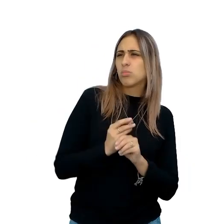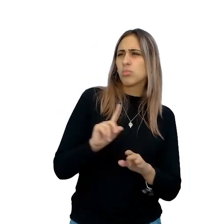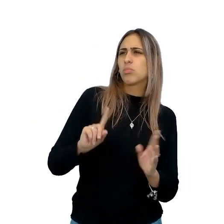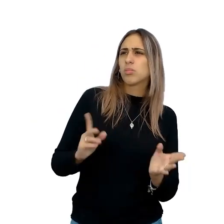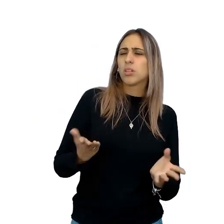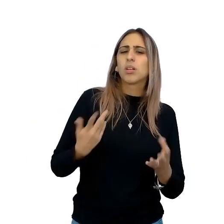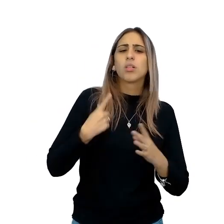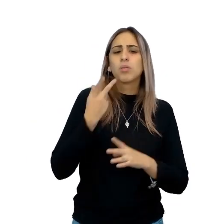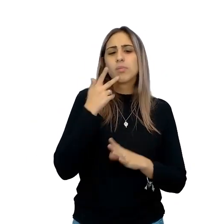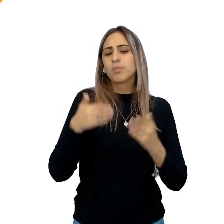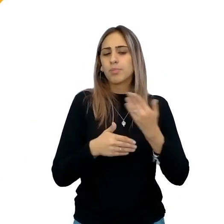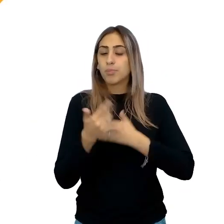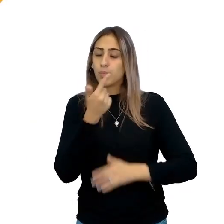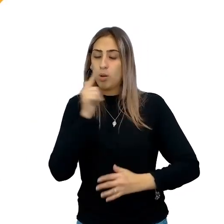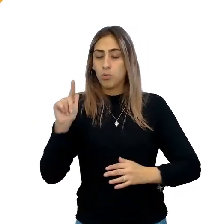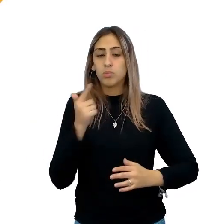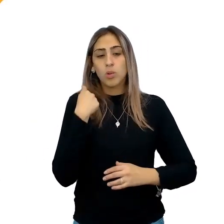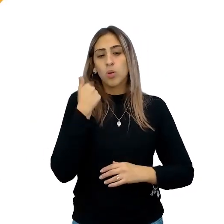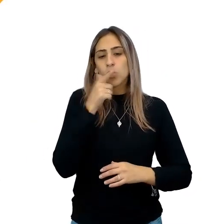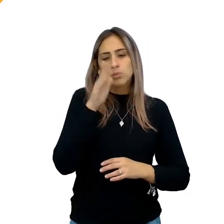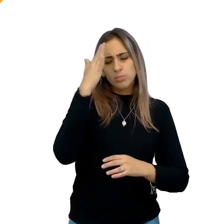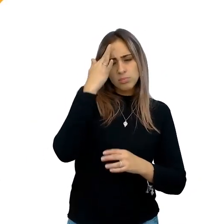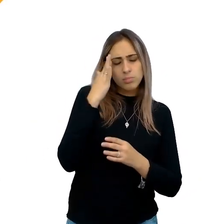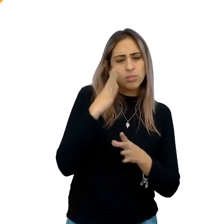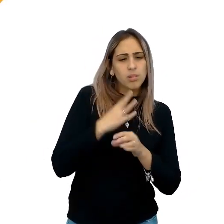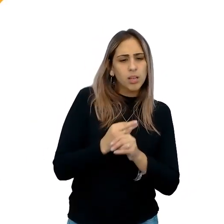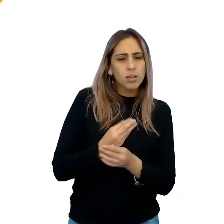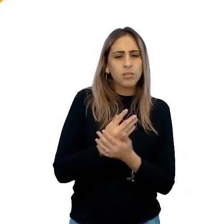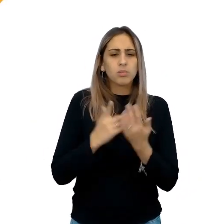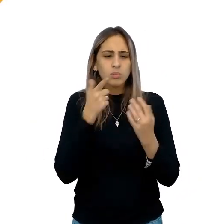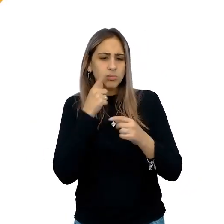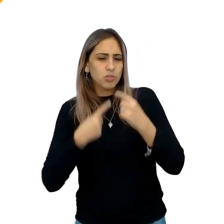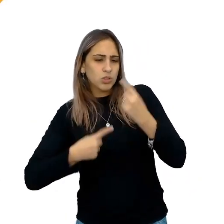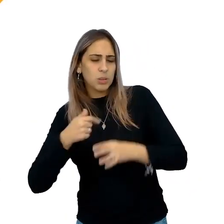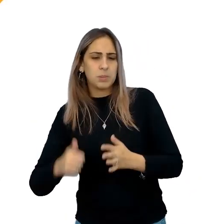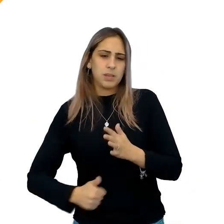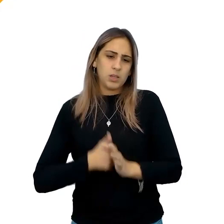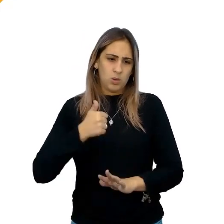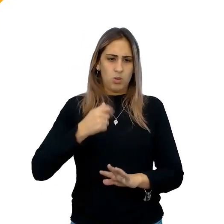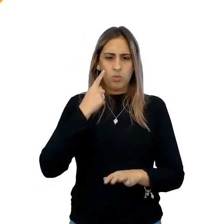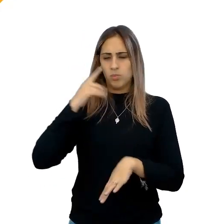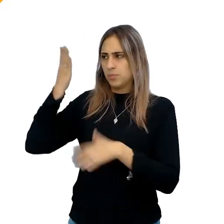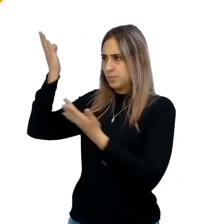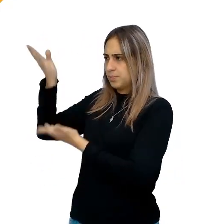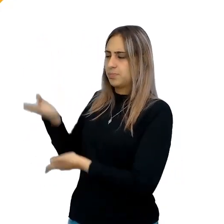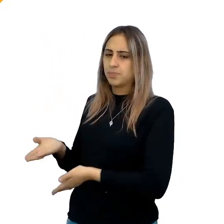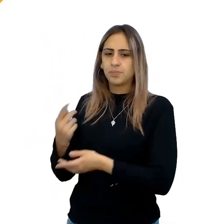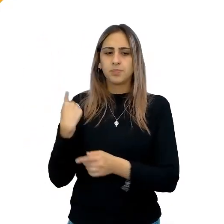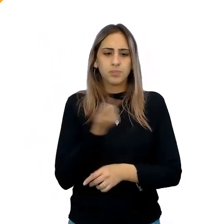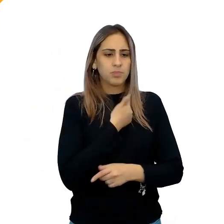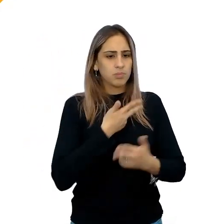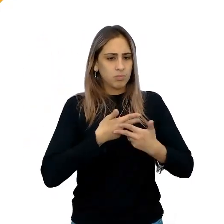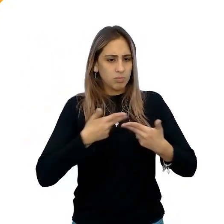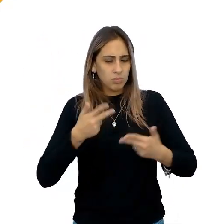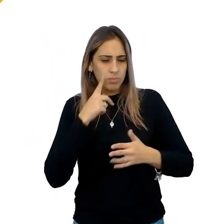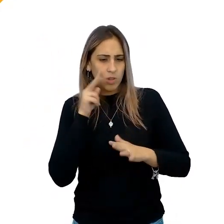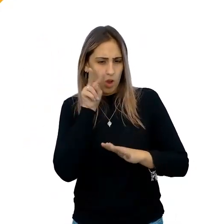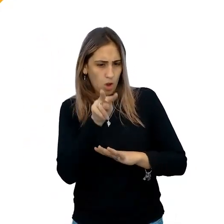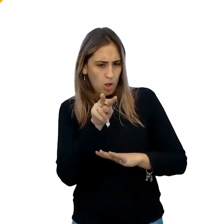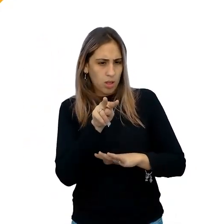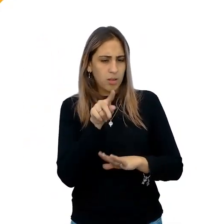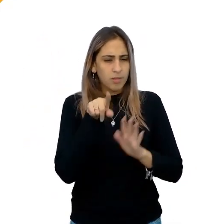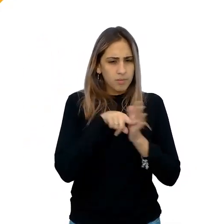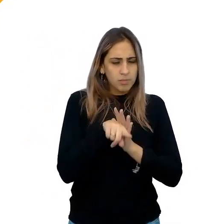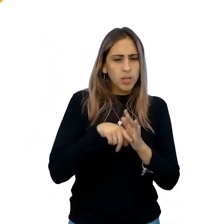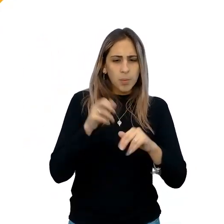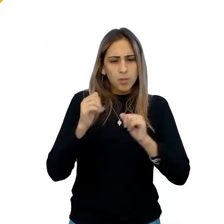vamos passar para o próximo slide para a gente conseguir discutir melhor isso, tá? Vejam que a investigação ela